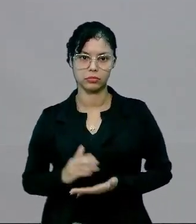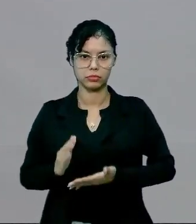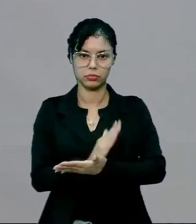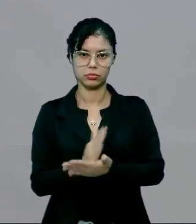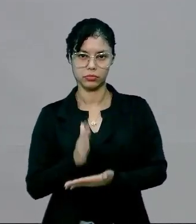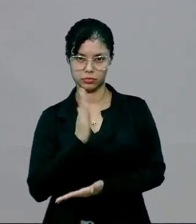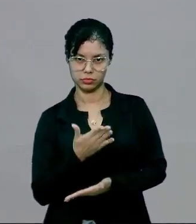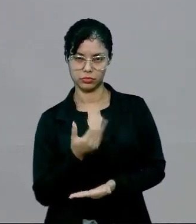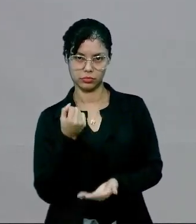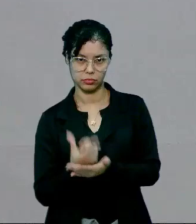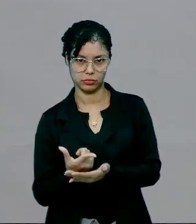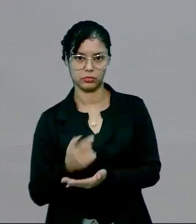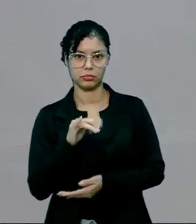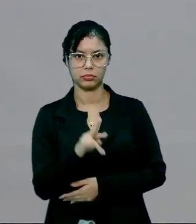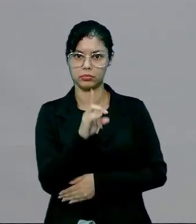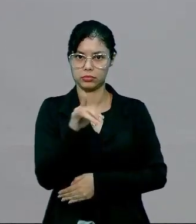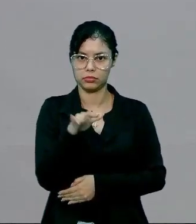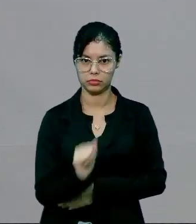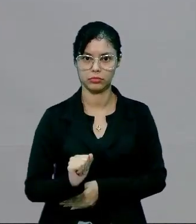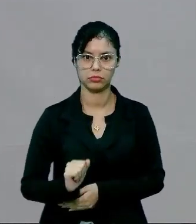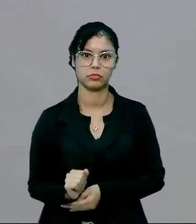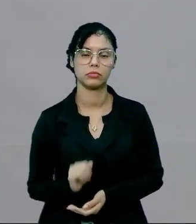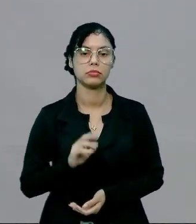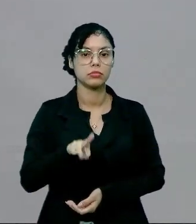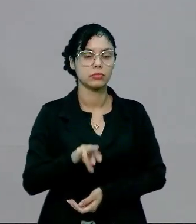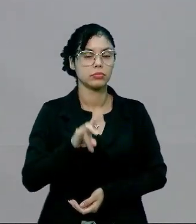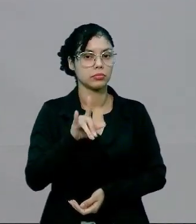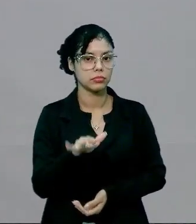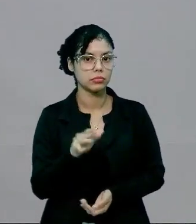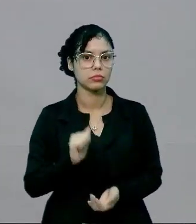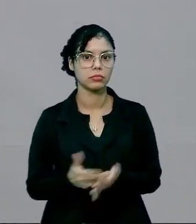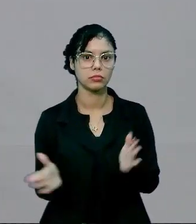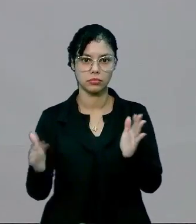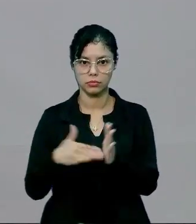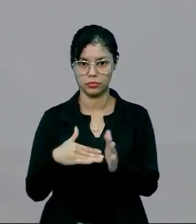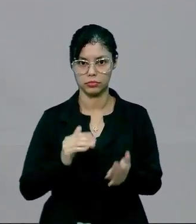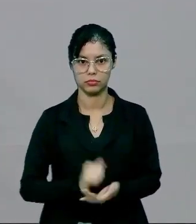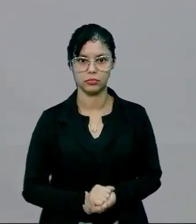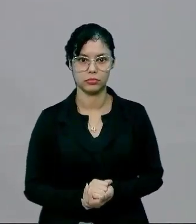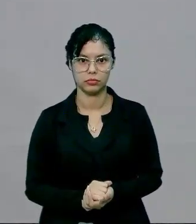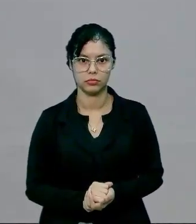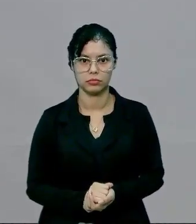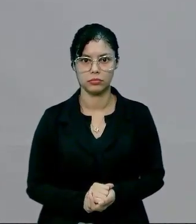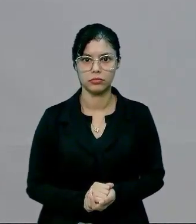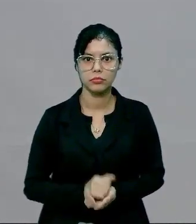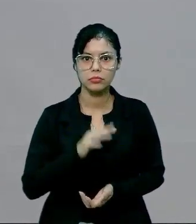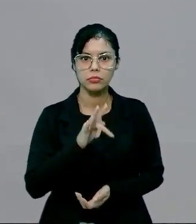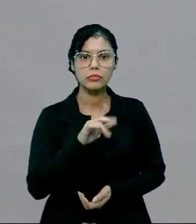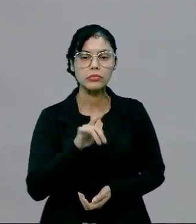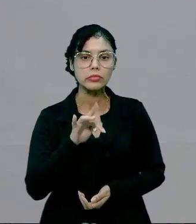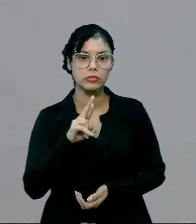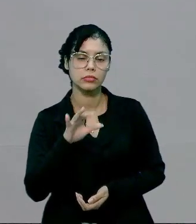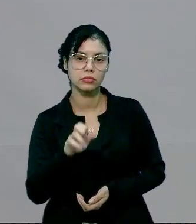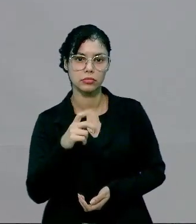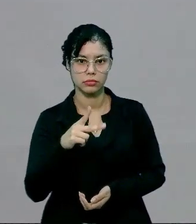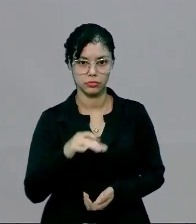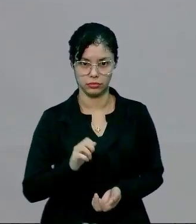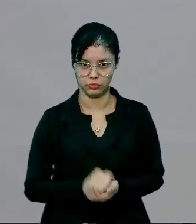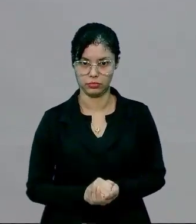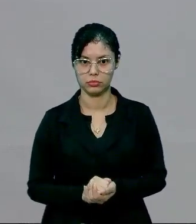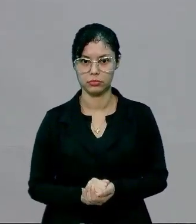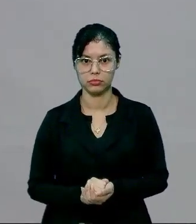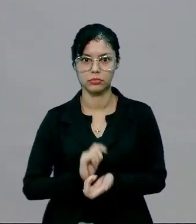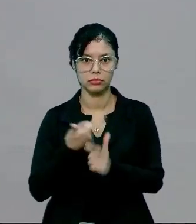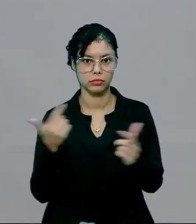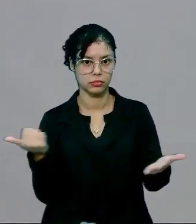algumas pessoas que já estão pagando indenizações milionárias e nós temos até acho que o Felipe Neto, se eu não me engano, ele é